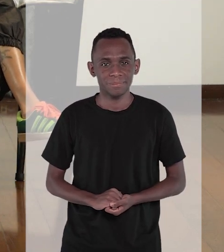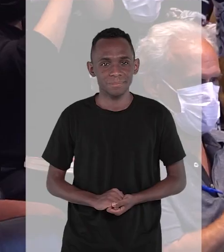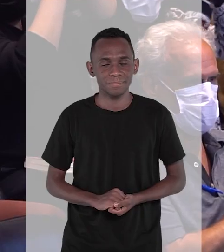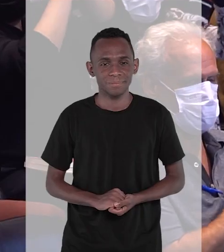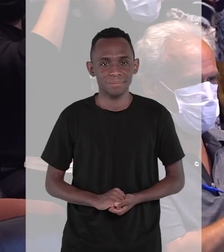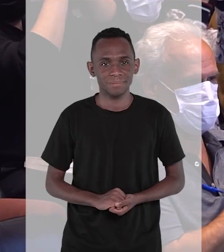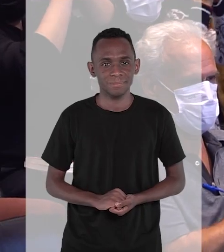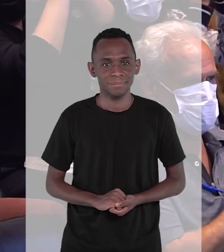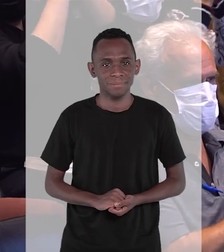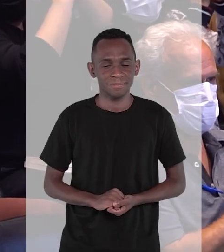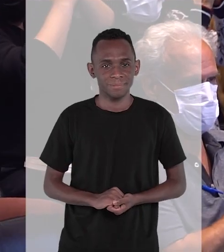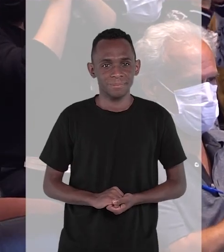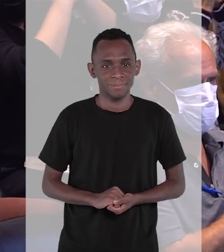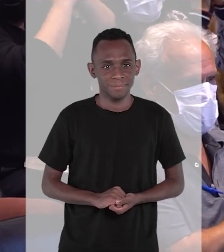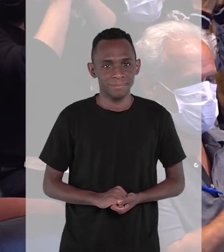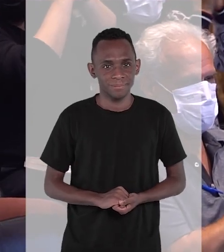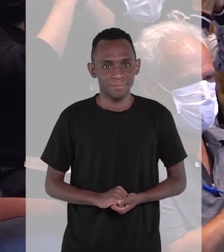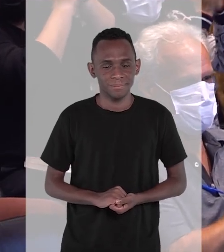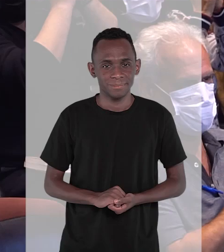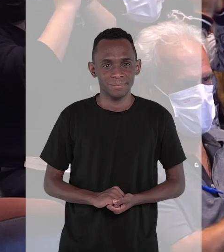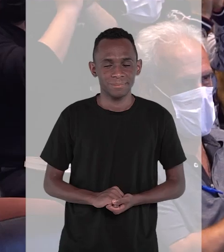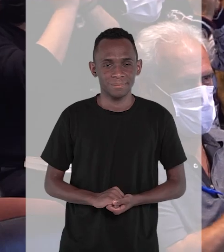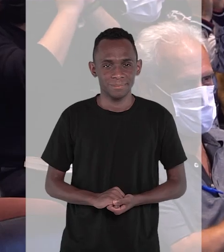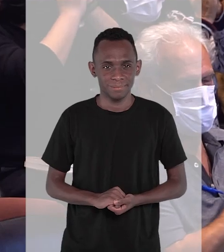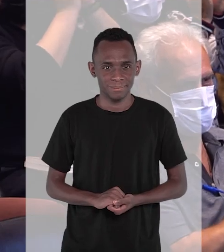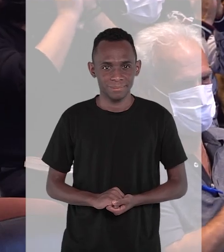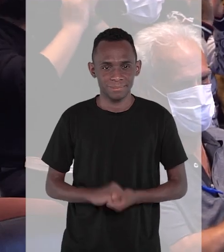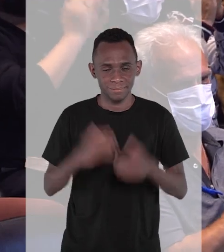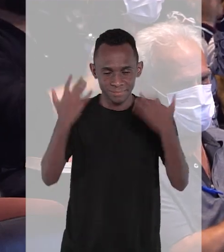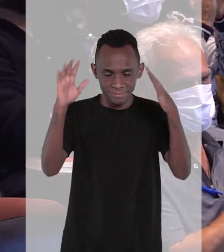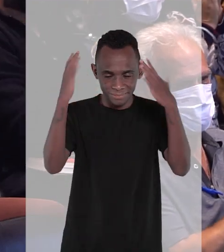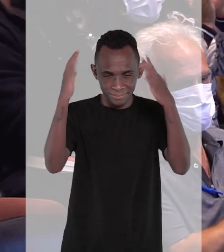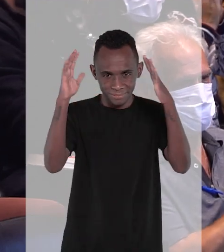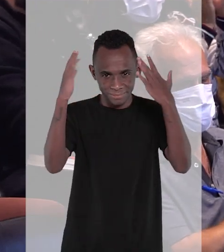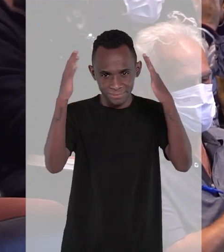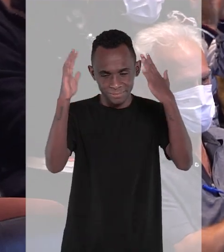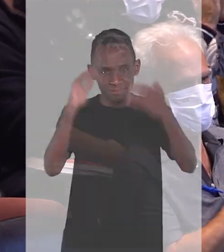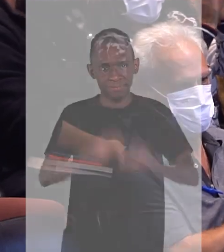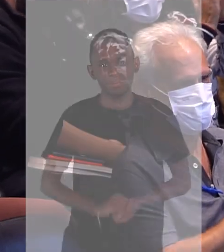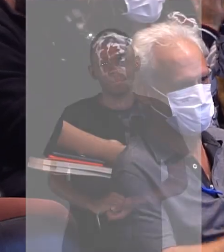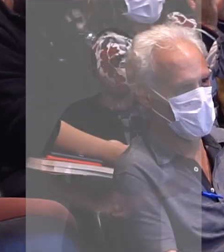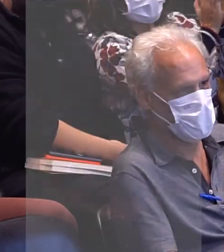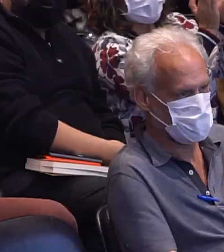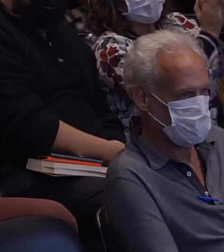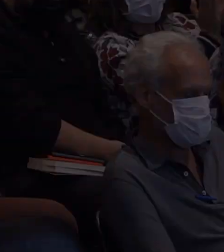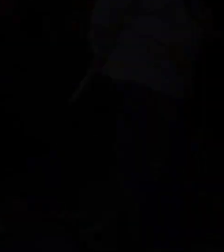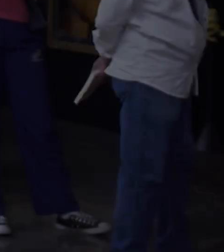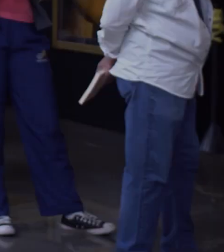Obrigado.